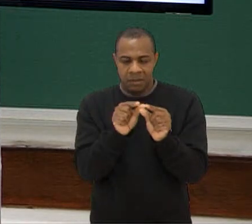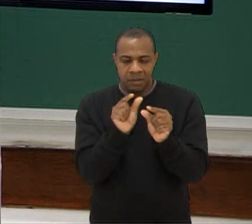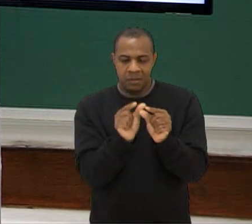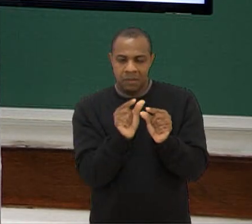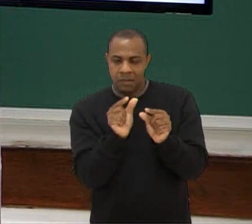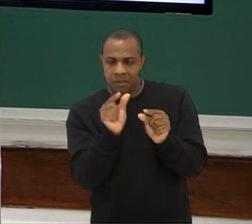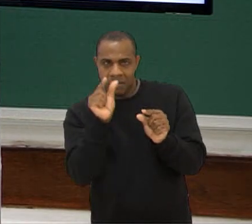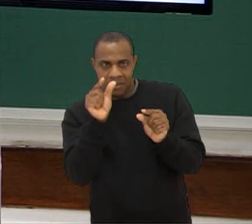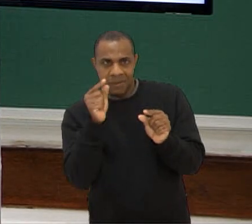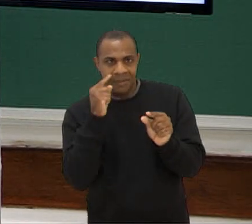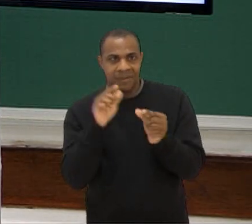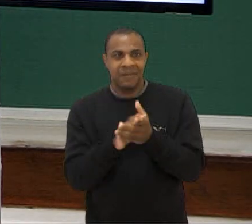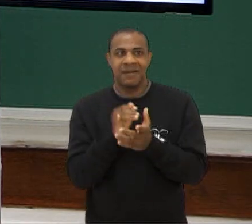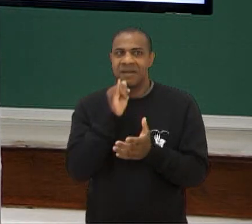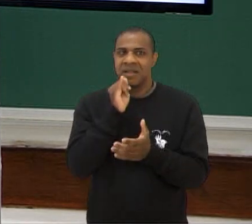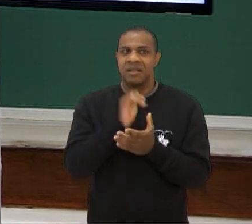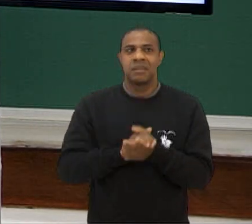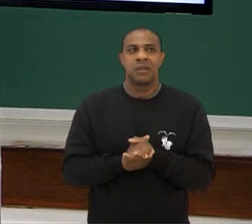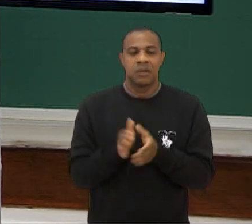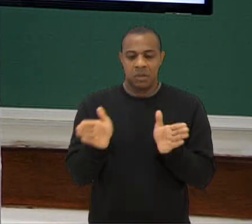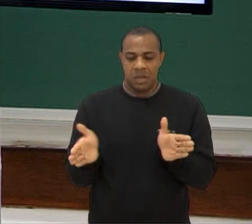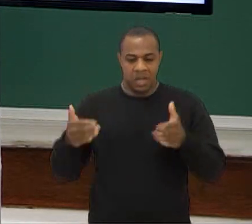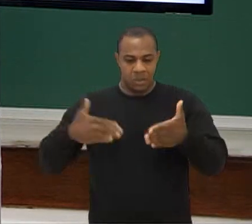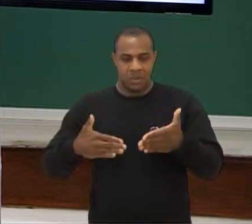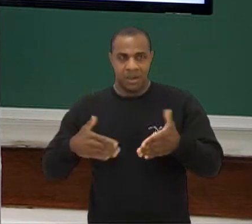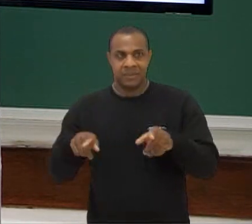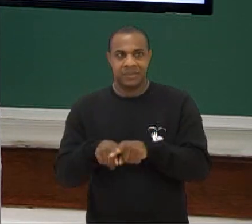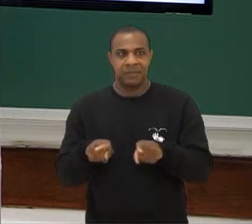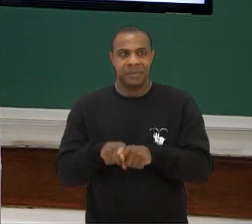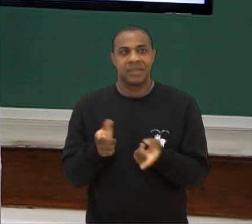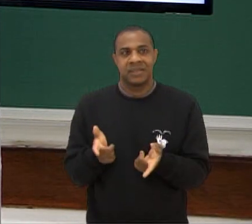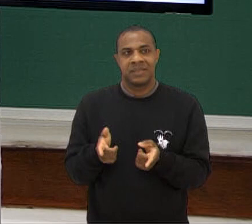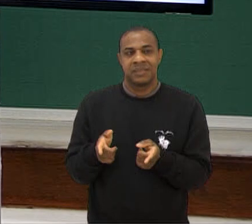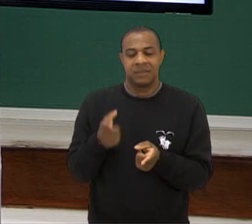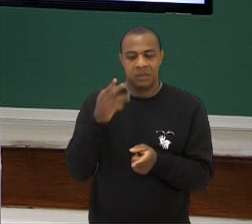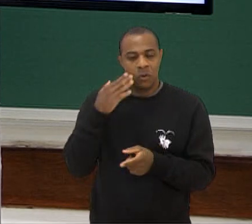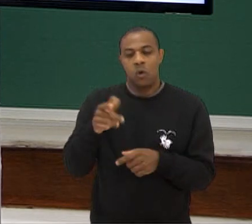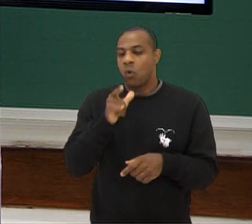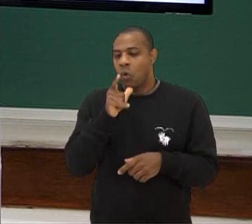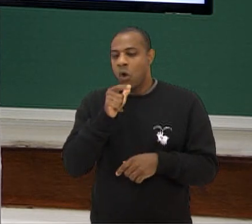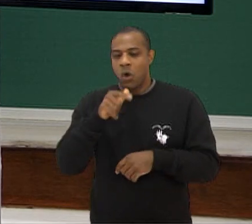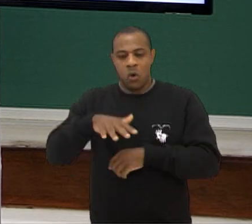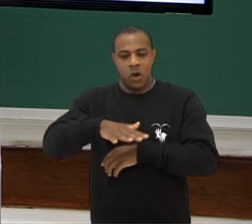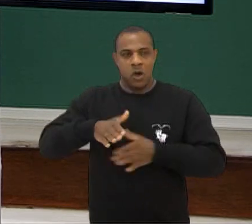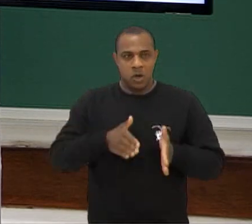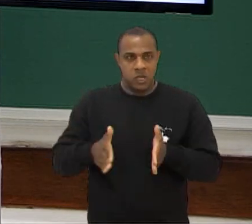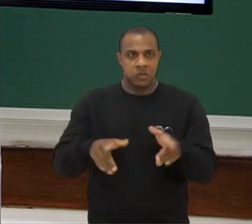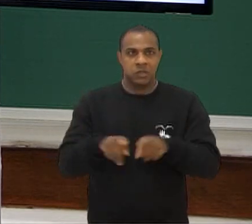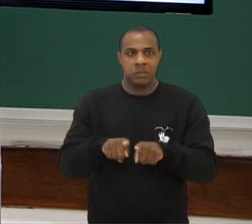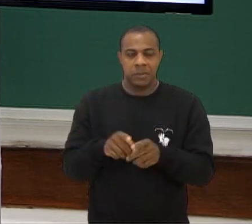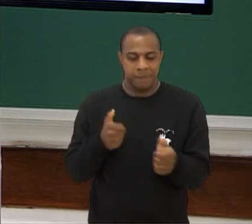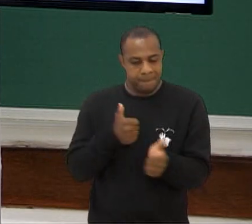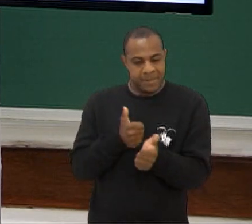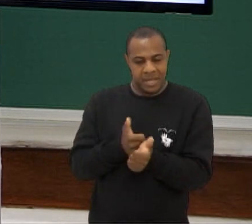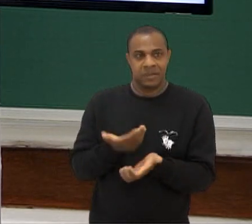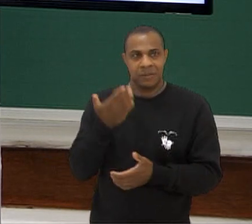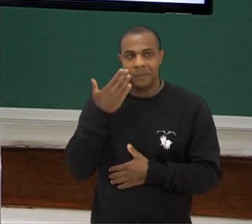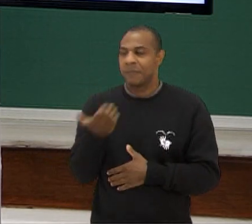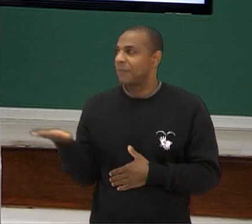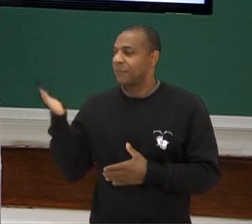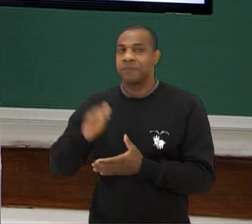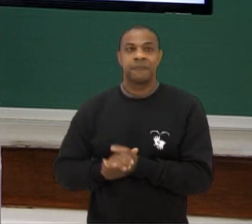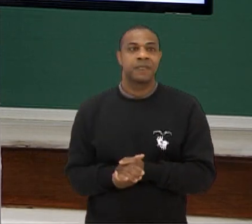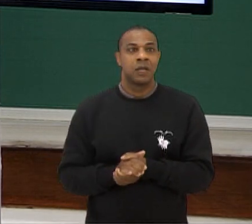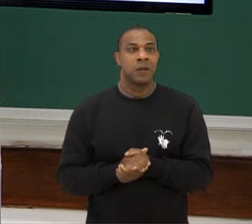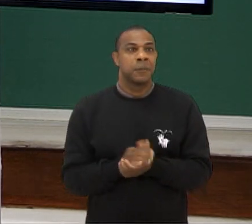as laterais de um aquário, por exemplo, ou a beirada de um rio, um leito de um rio, né? Então, avançando ali, ó, olha o que temos aí do princípio de Huygens, o que